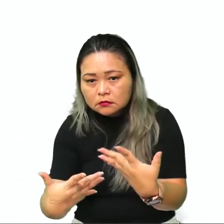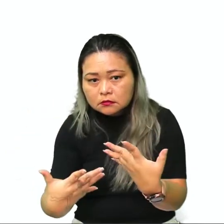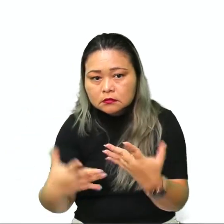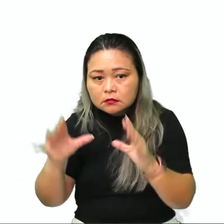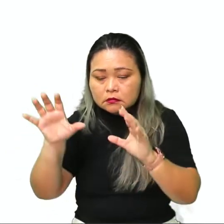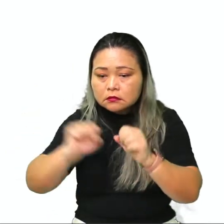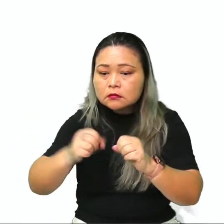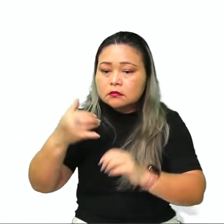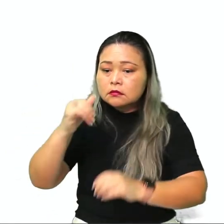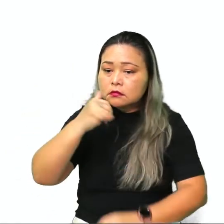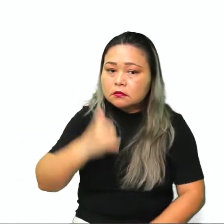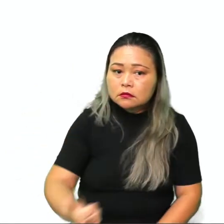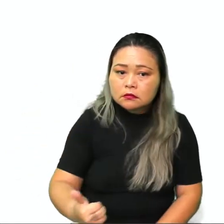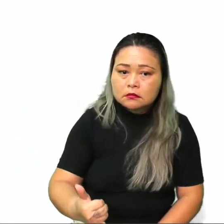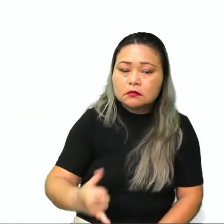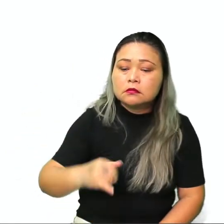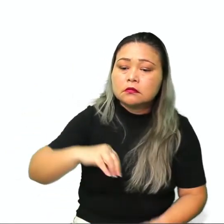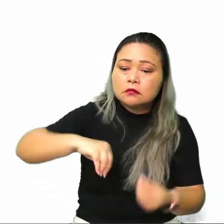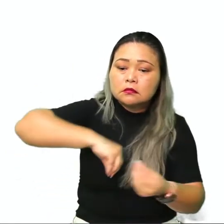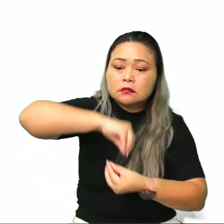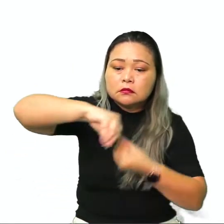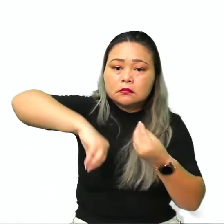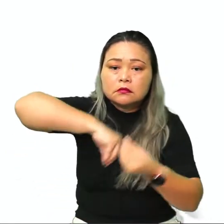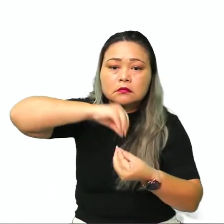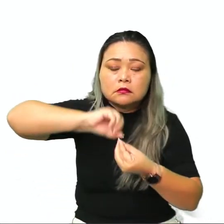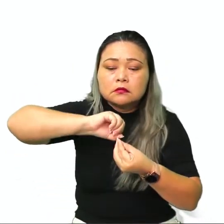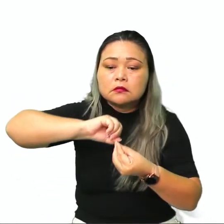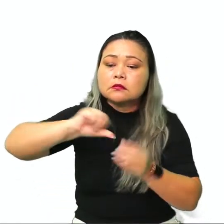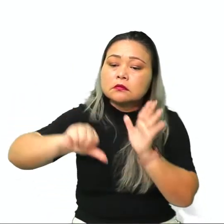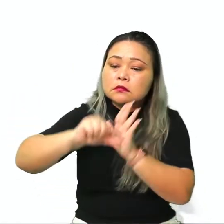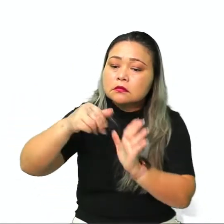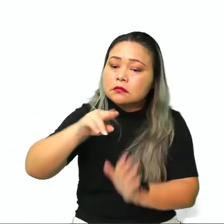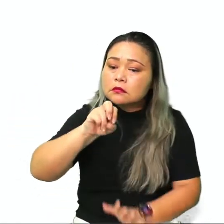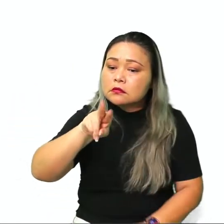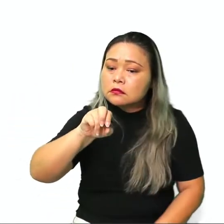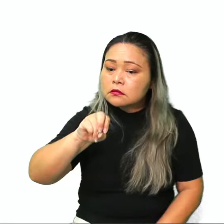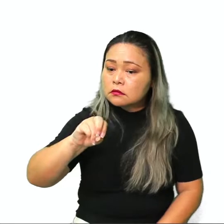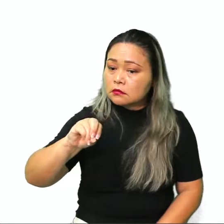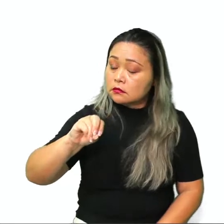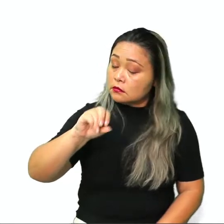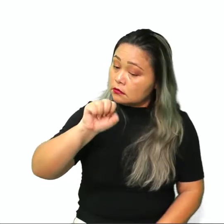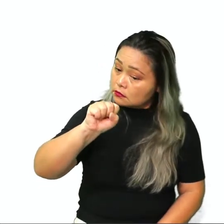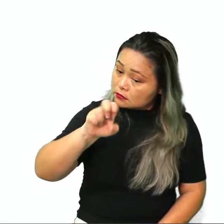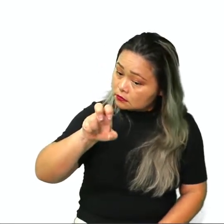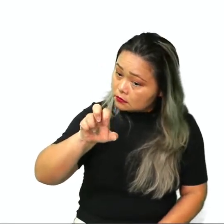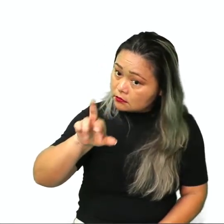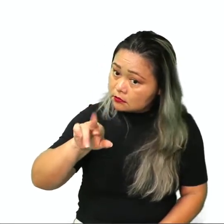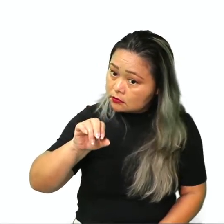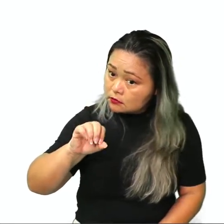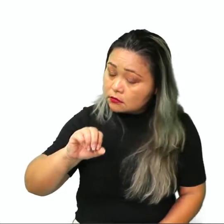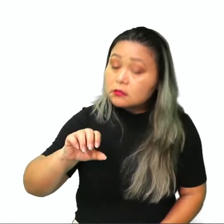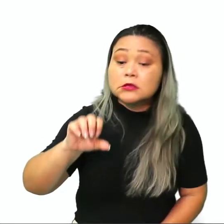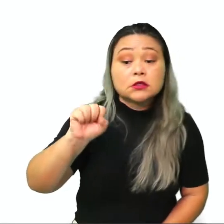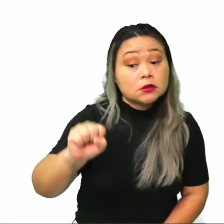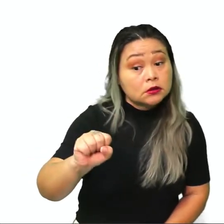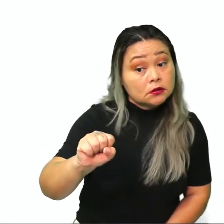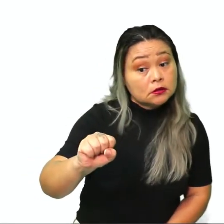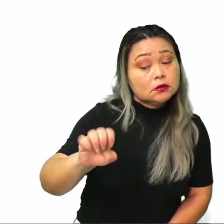a obtenção de energia para o metabolismo dos primeiros seres vivos vai ser